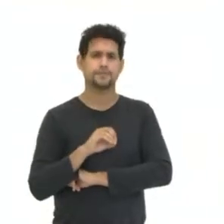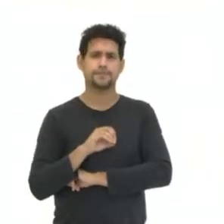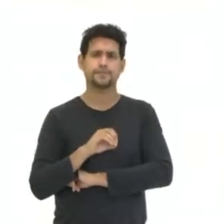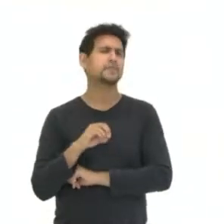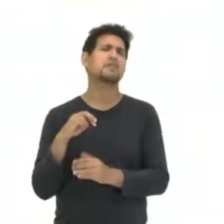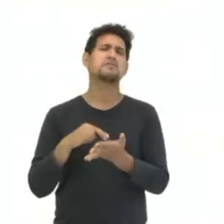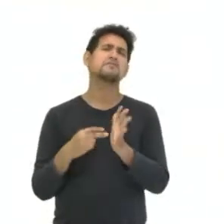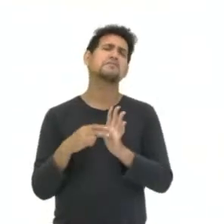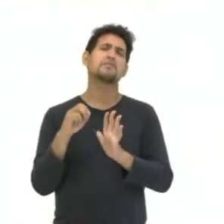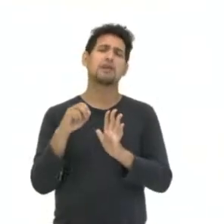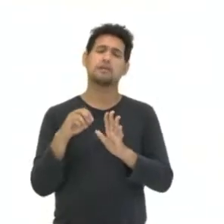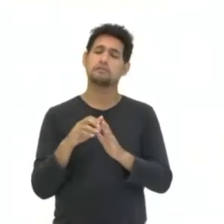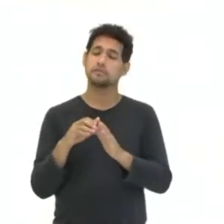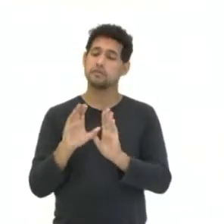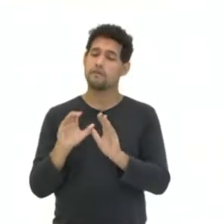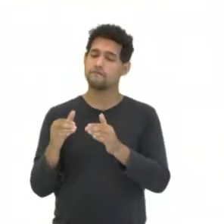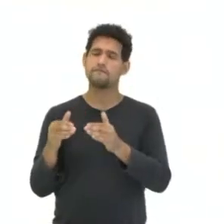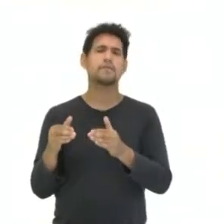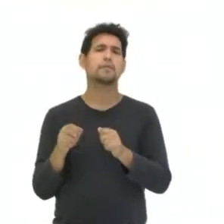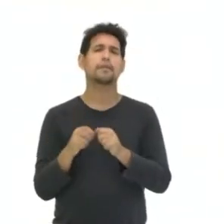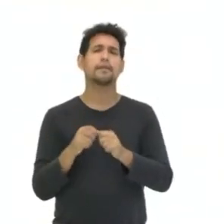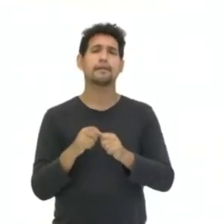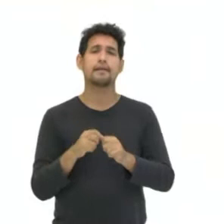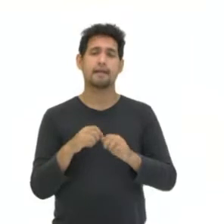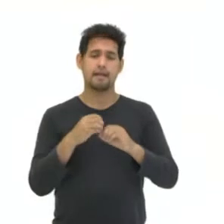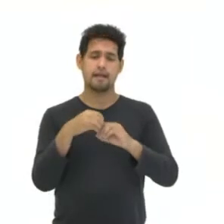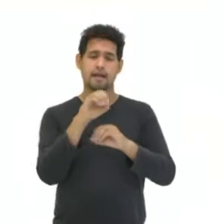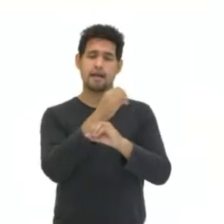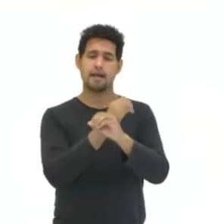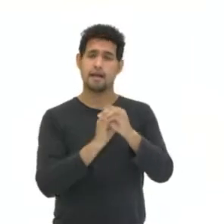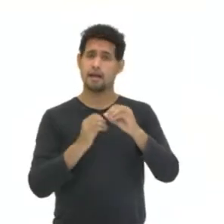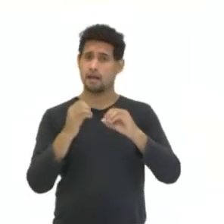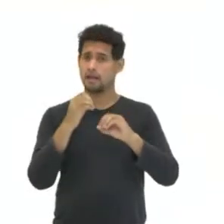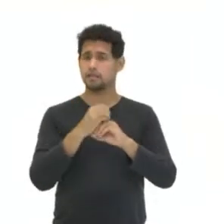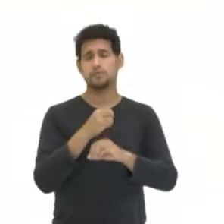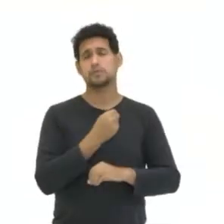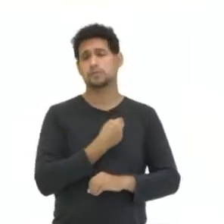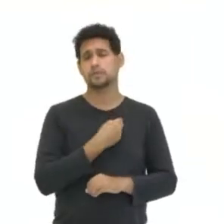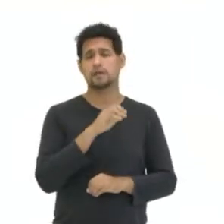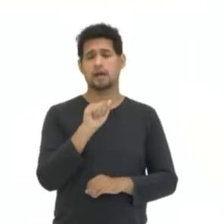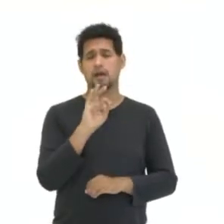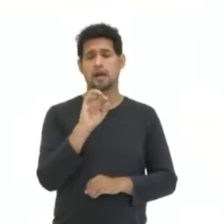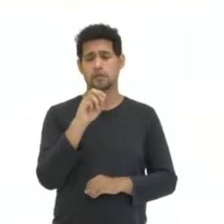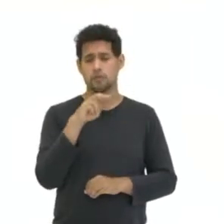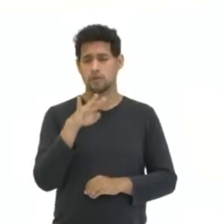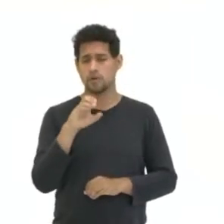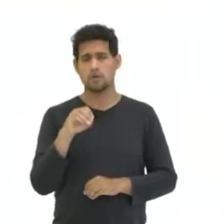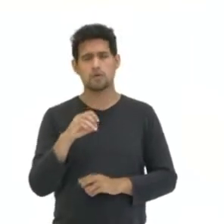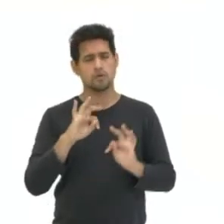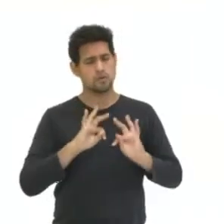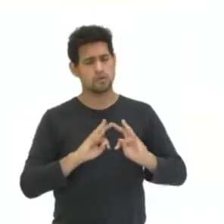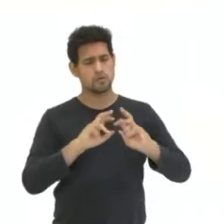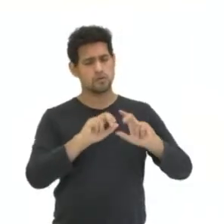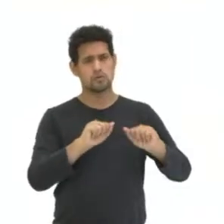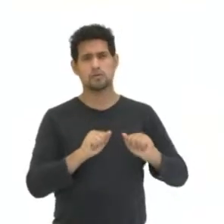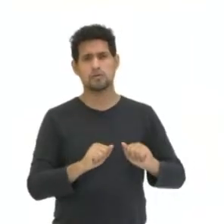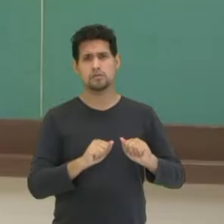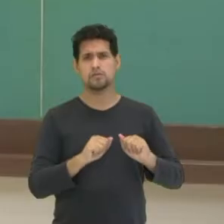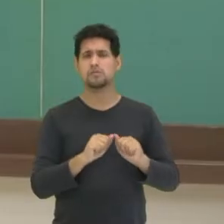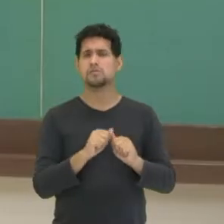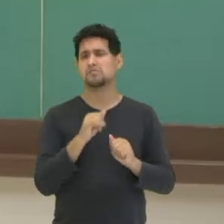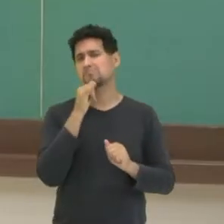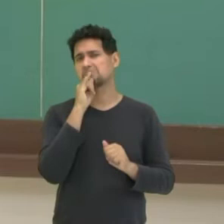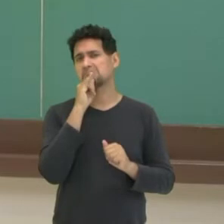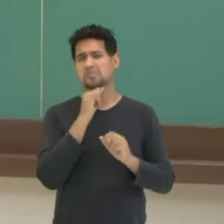o conjunto formado por átomos de mesmo número atômico. Então nós pegamos todos os átomos